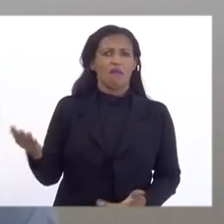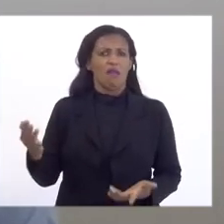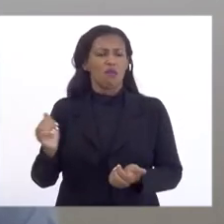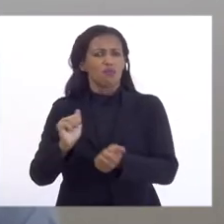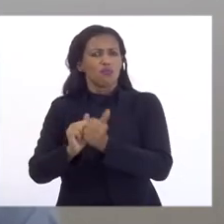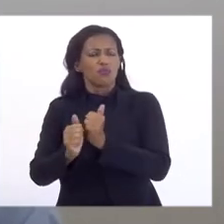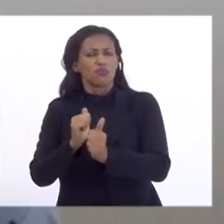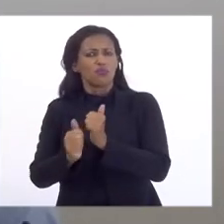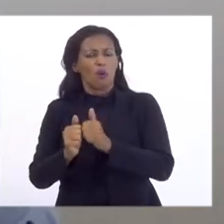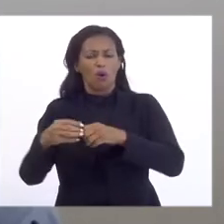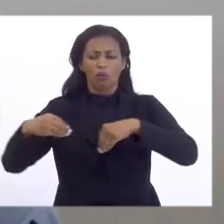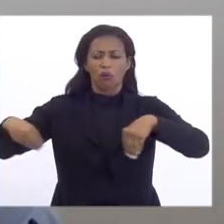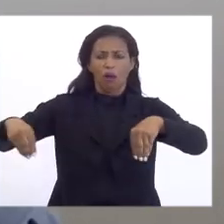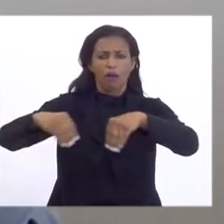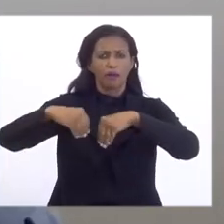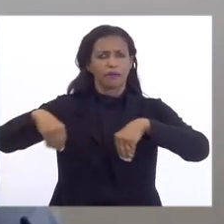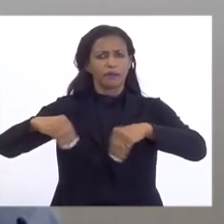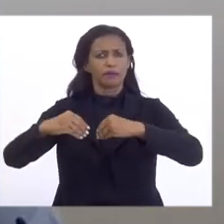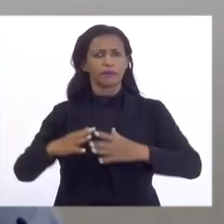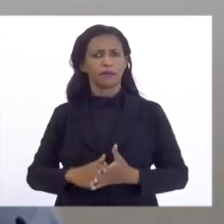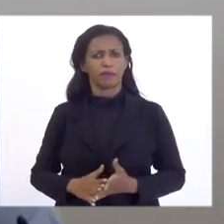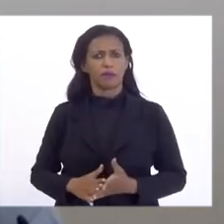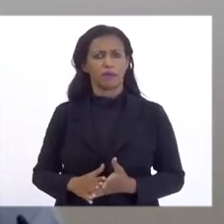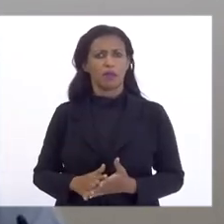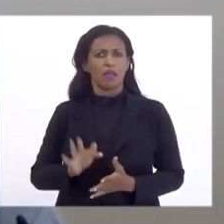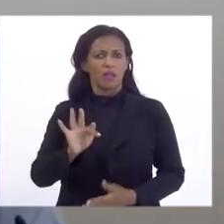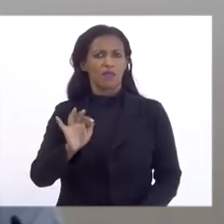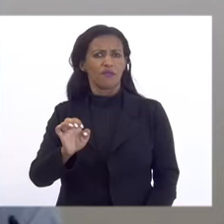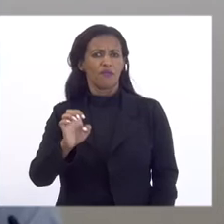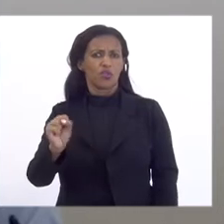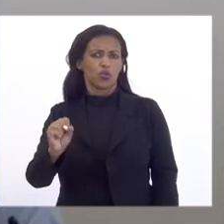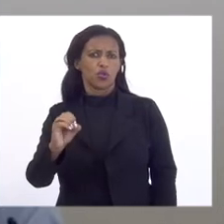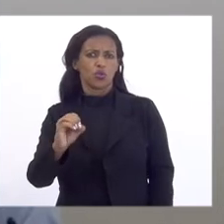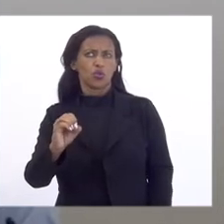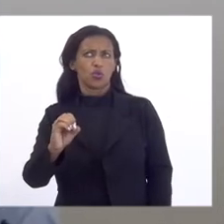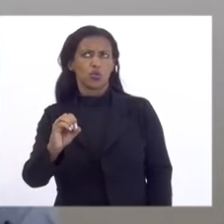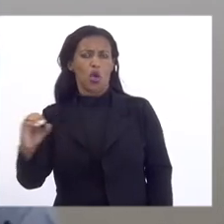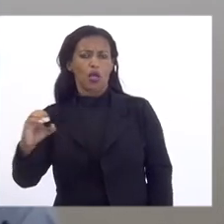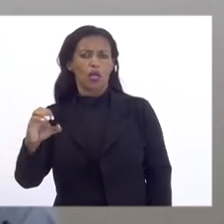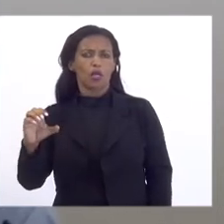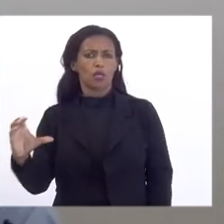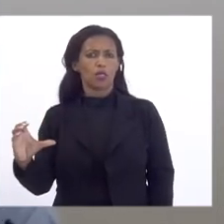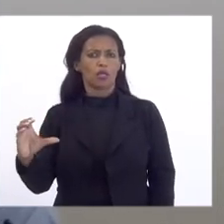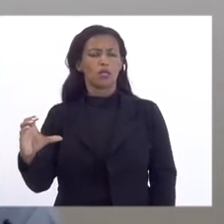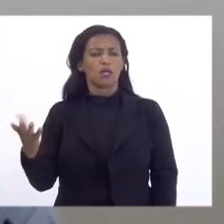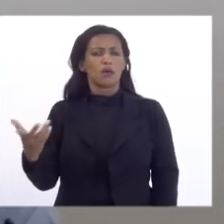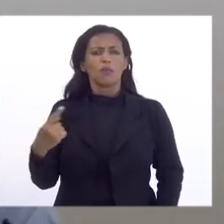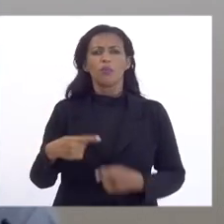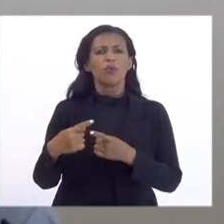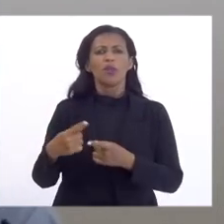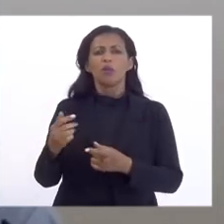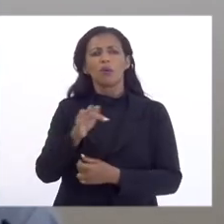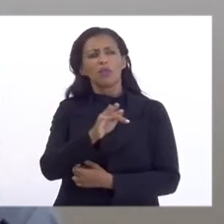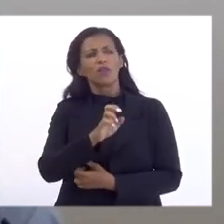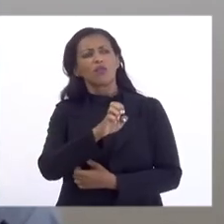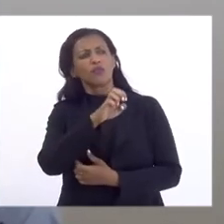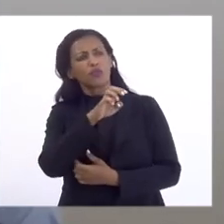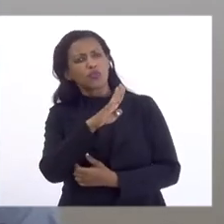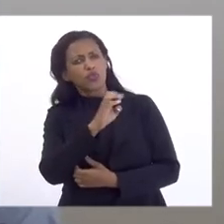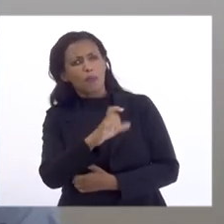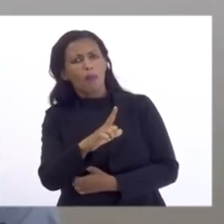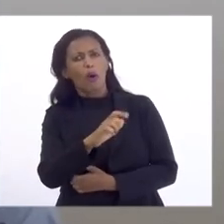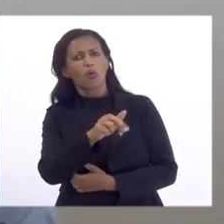areia é o beach soccer, não é? E por que a gente não usa futebol de areia? Qual